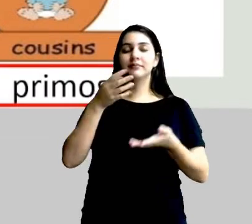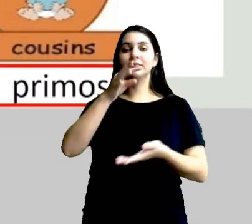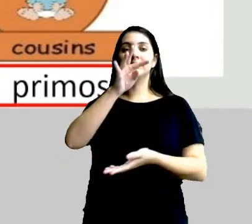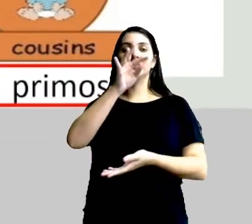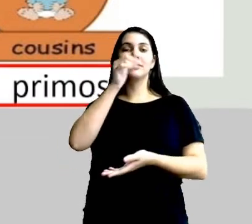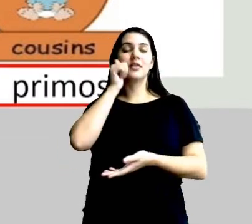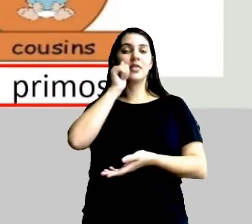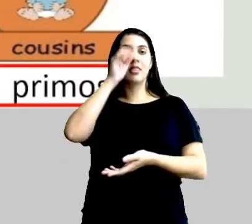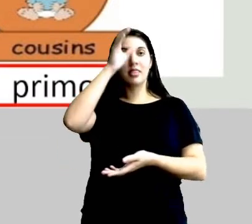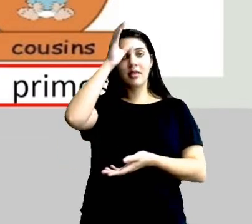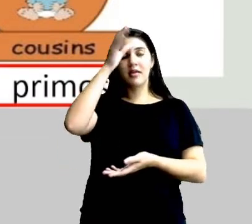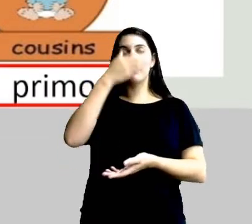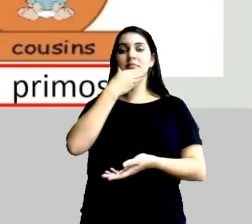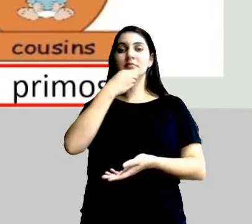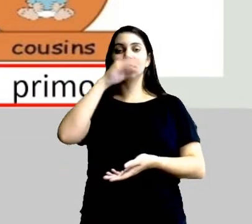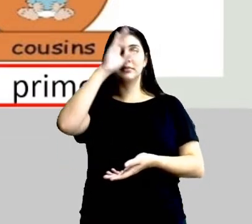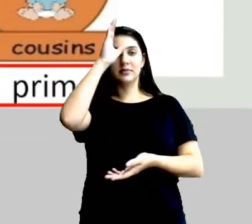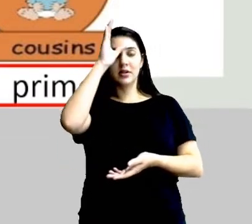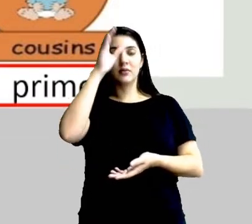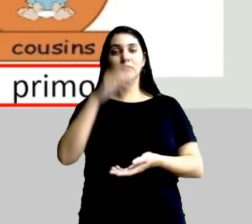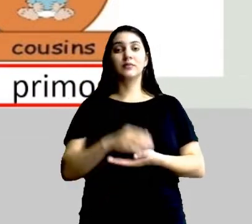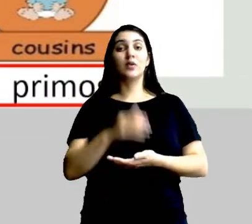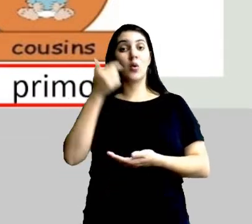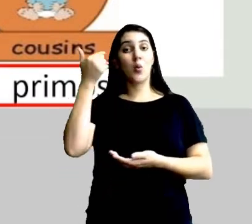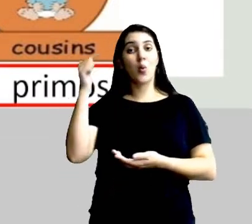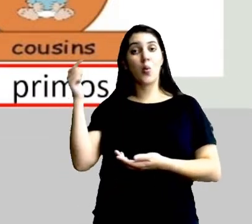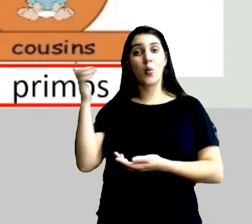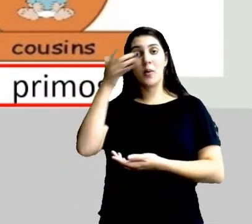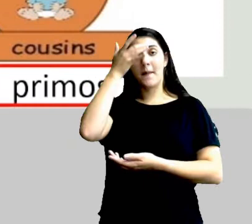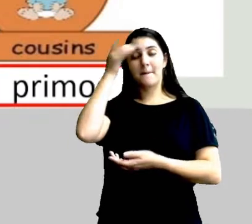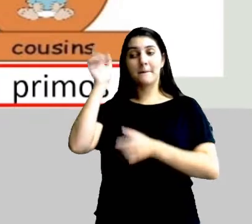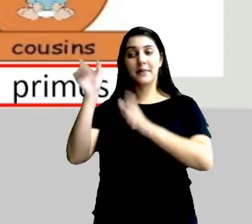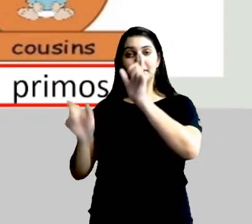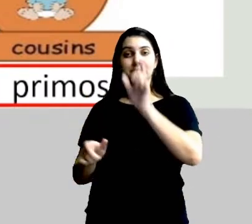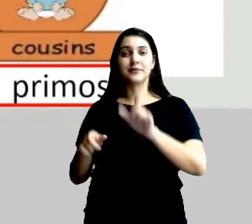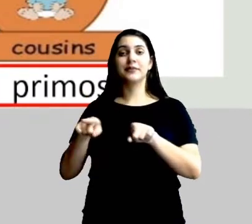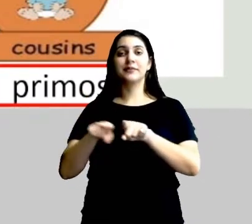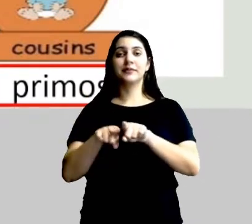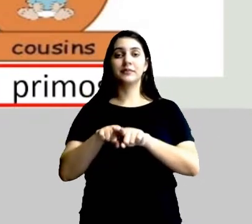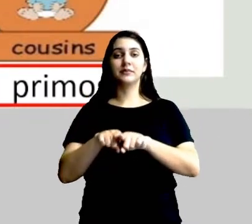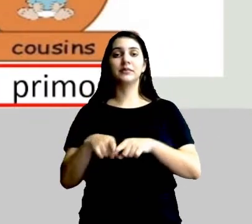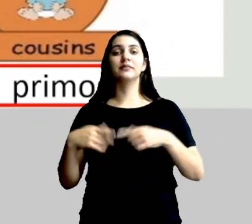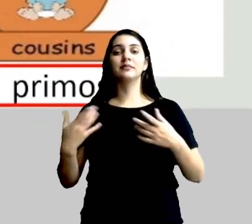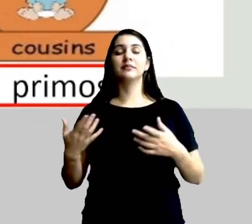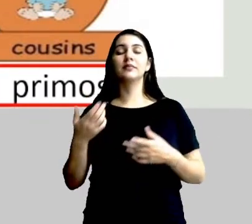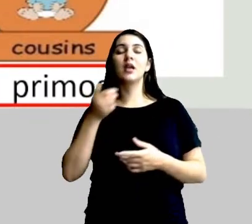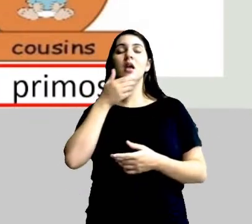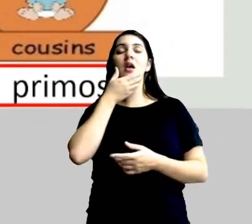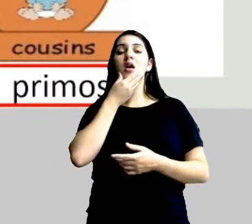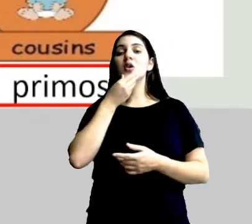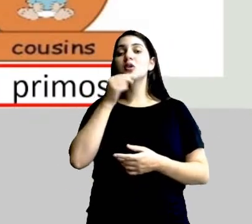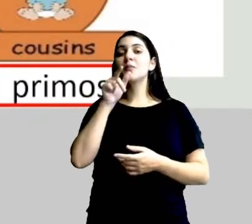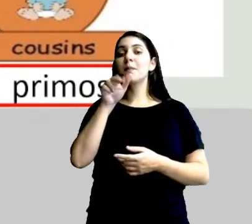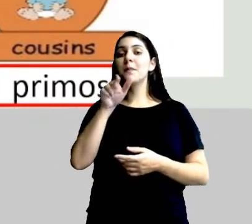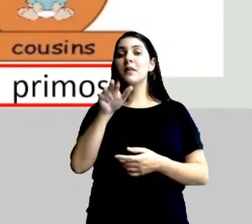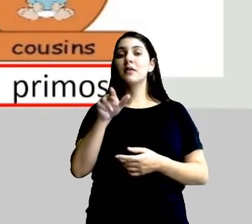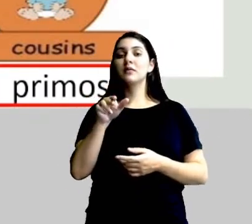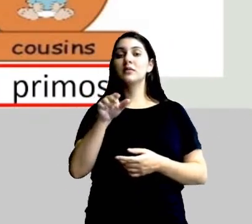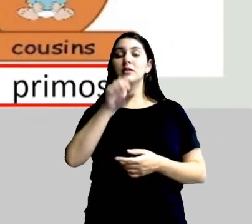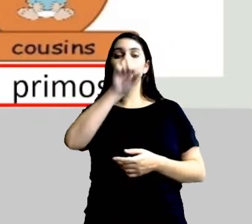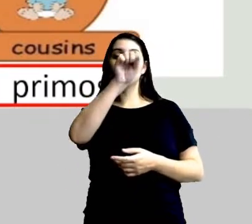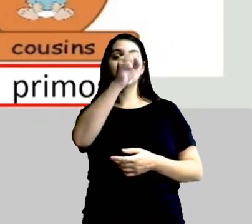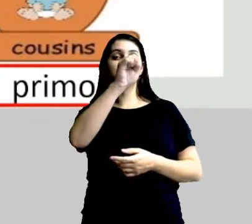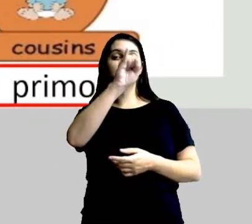aunt, tia. Agora, nós temos outra pessoa também que algumas famílias têm, que é a irmã, que a gente chama